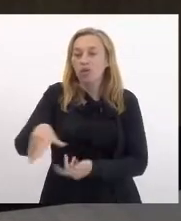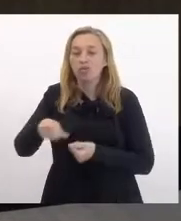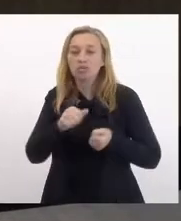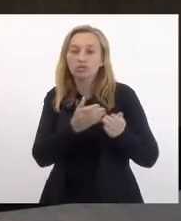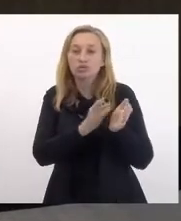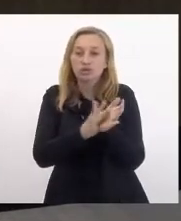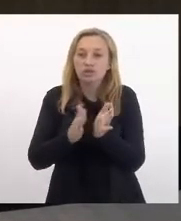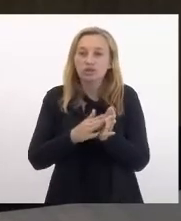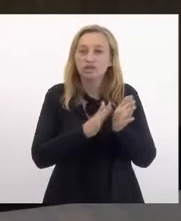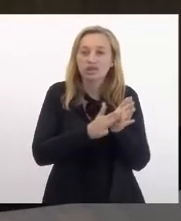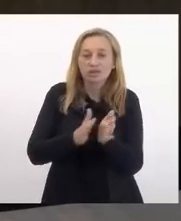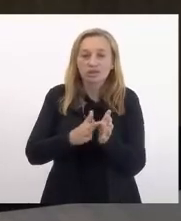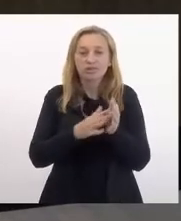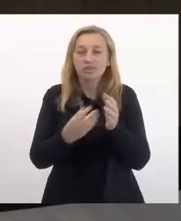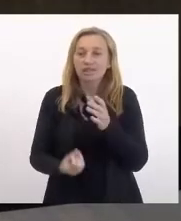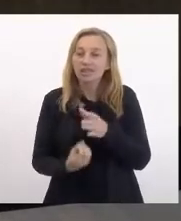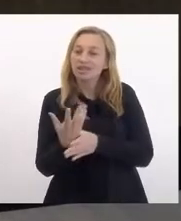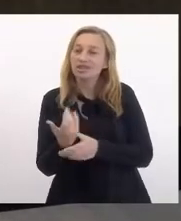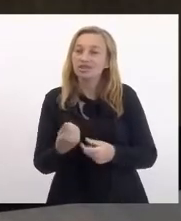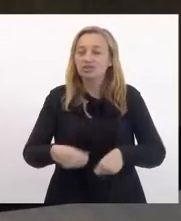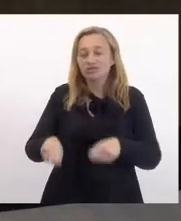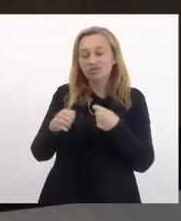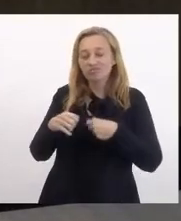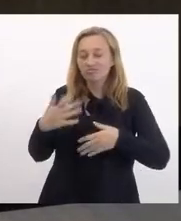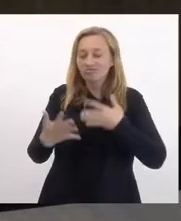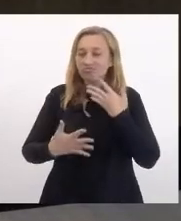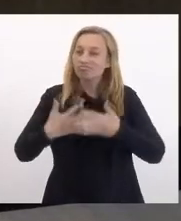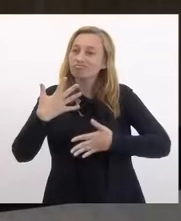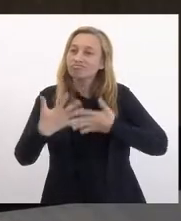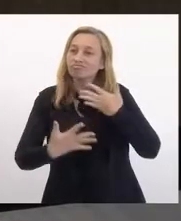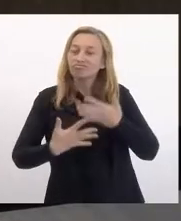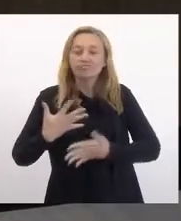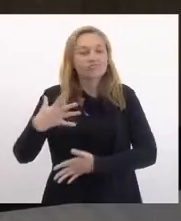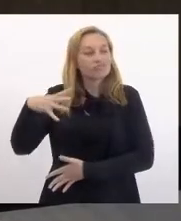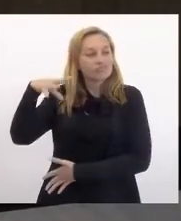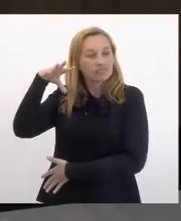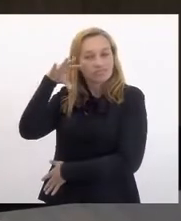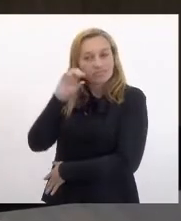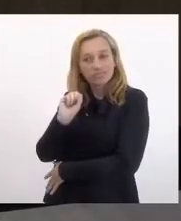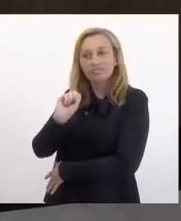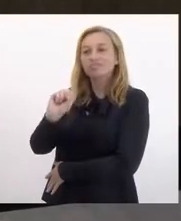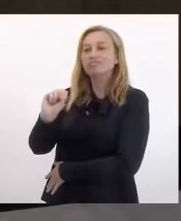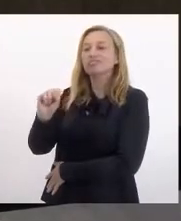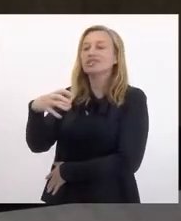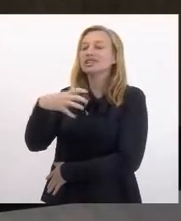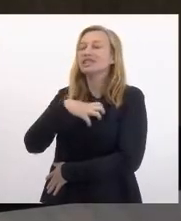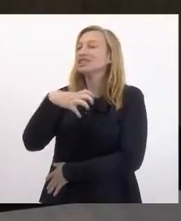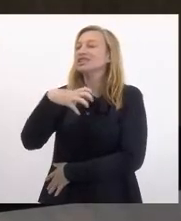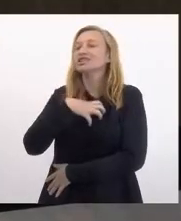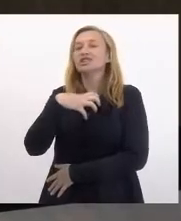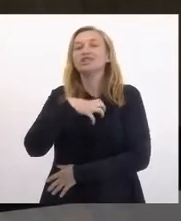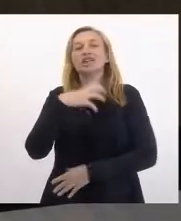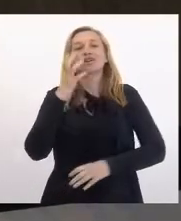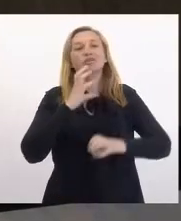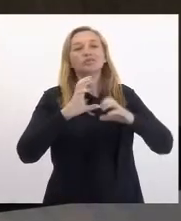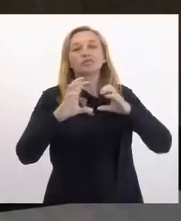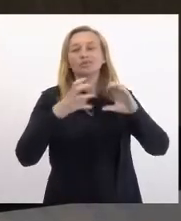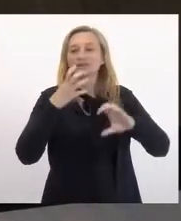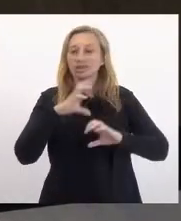criando e nos dando, inclusive, o prazer de ouvir música.